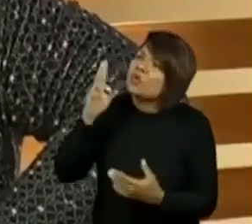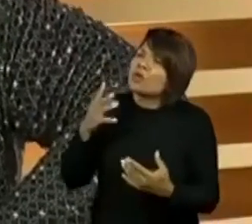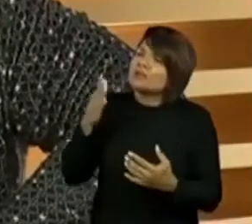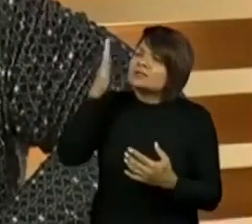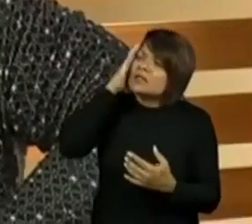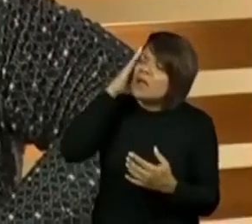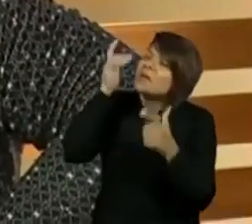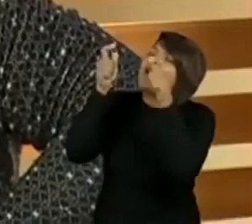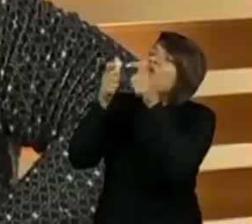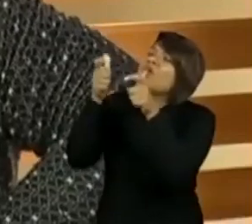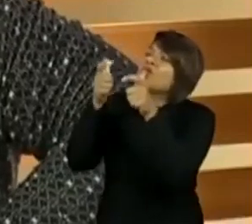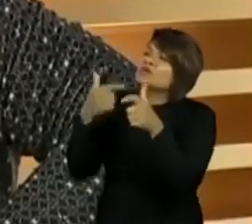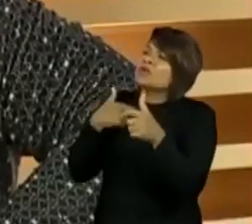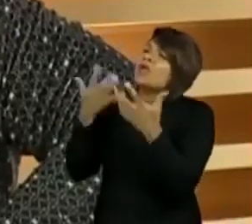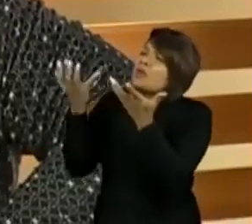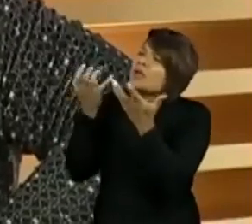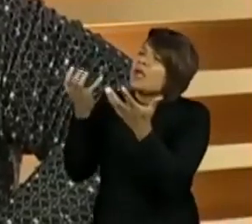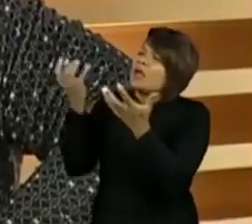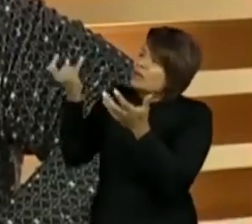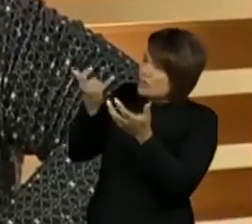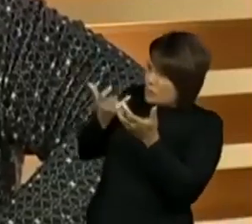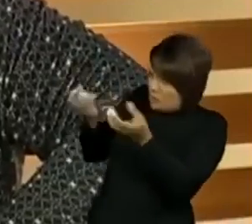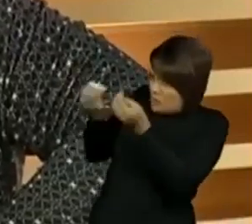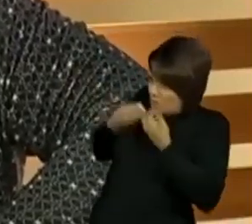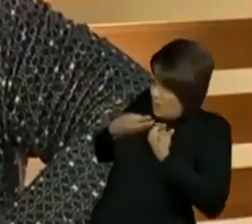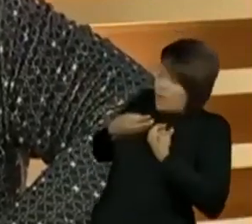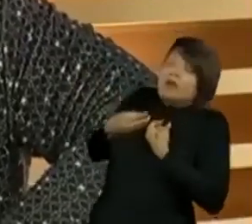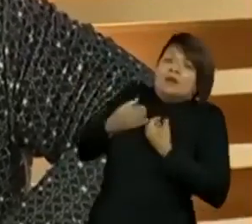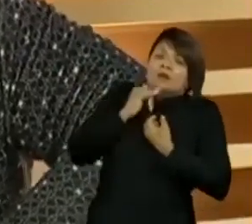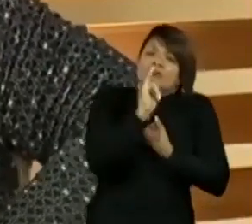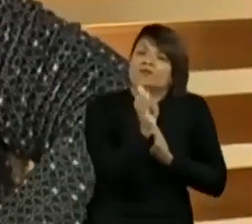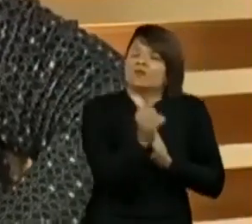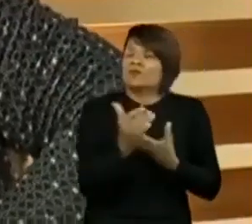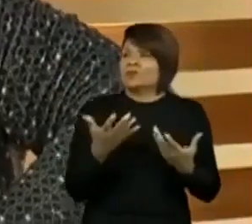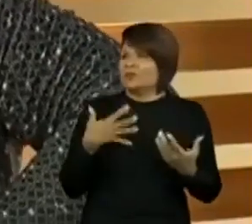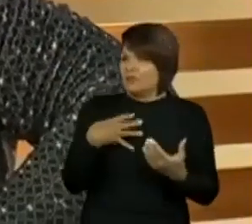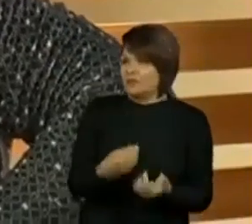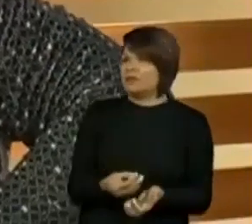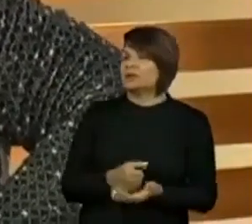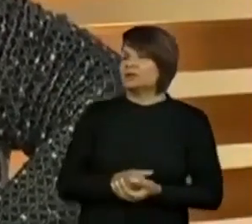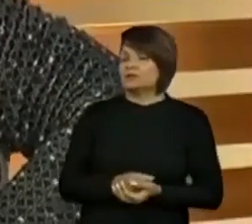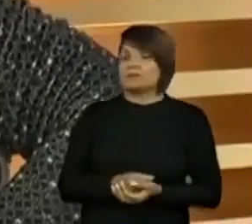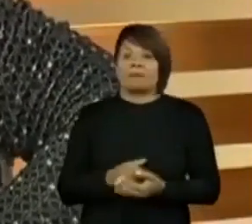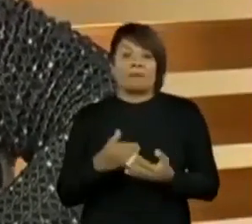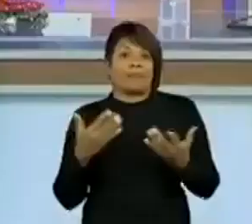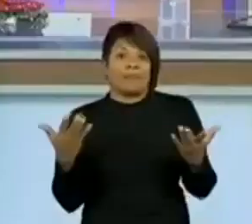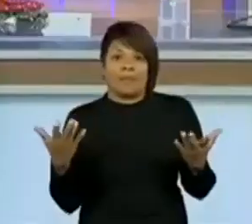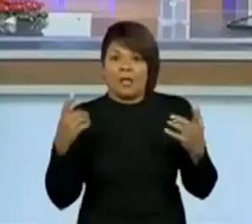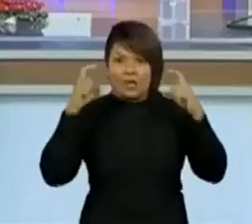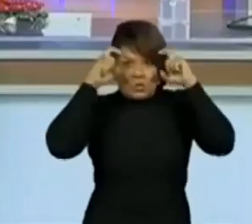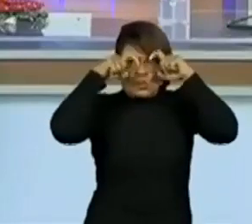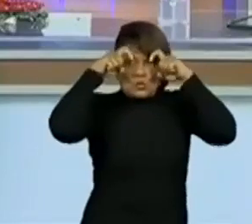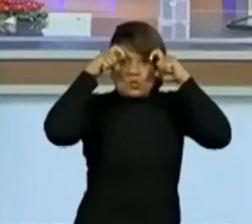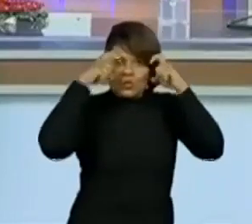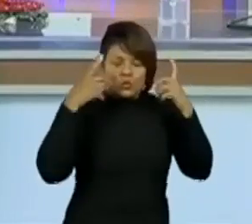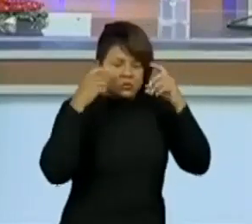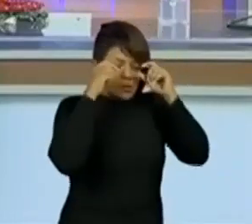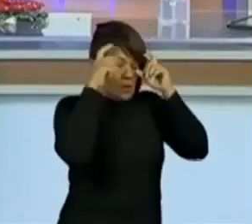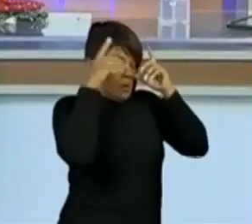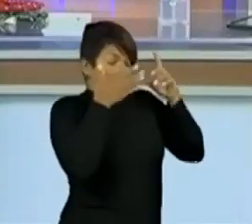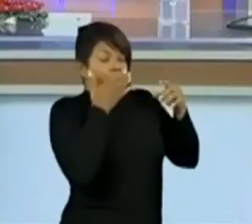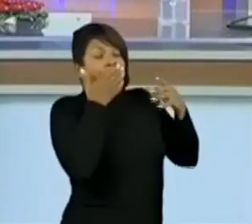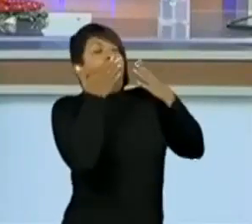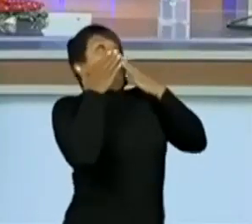tanto contar histórias para os meus filhos. A coruja, aturdida porque acabara de